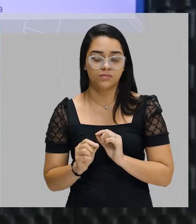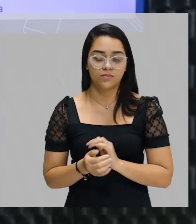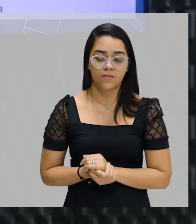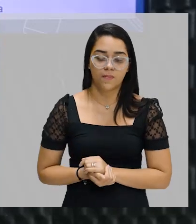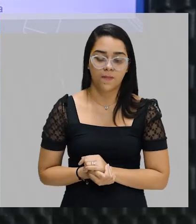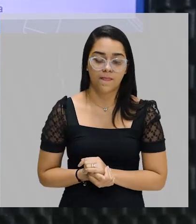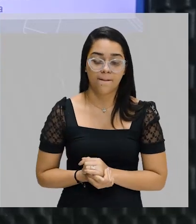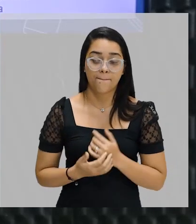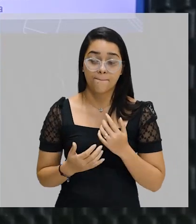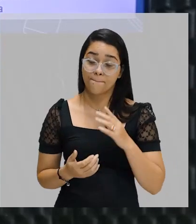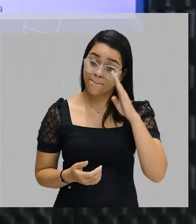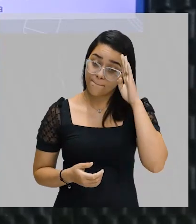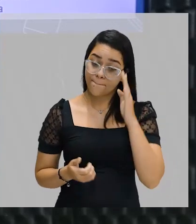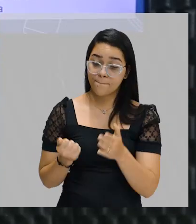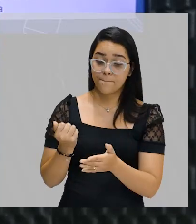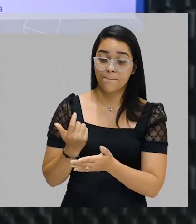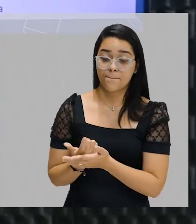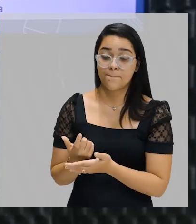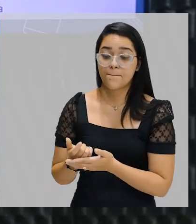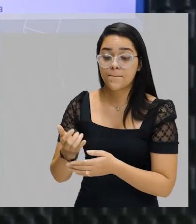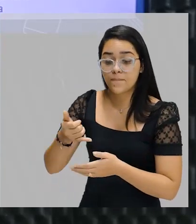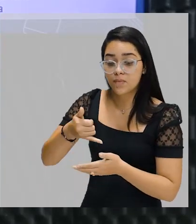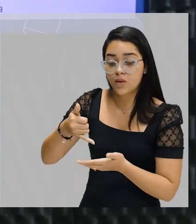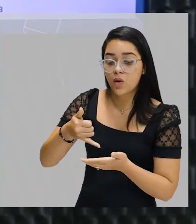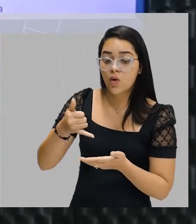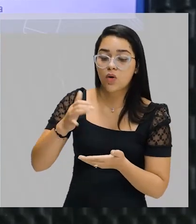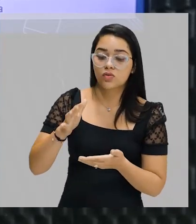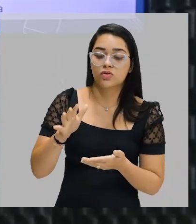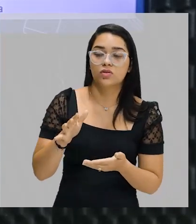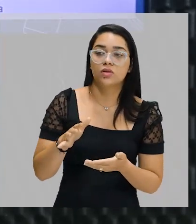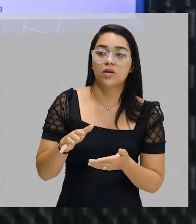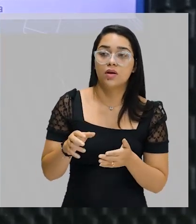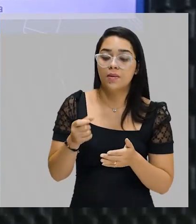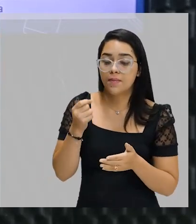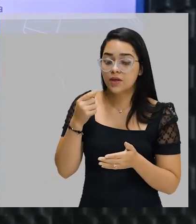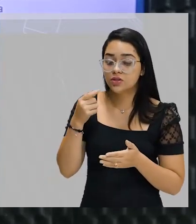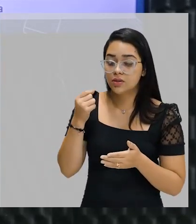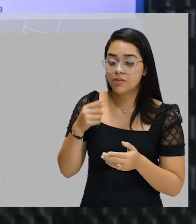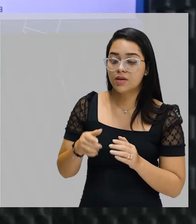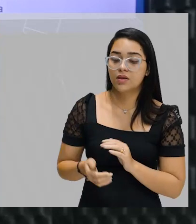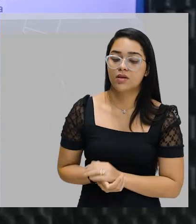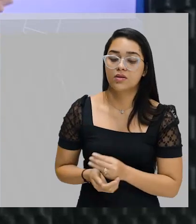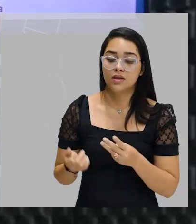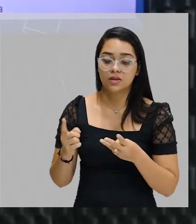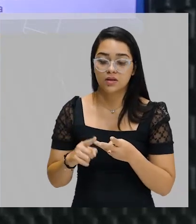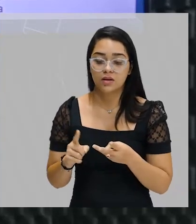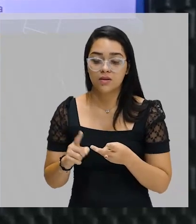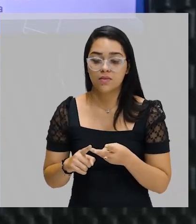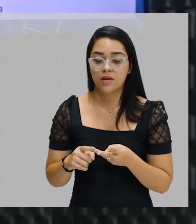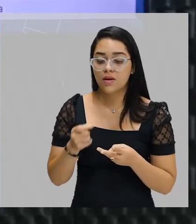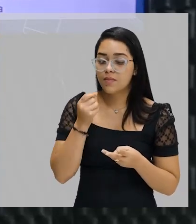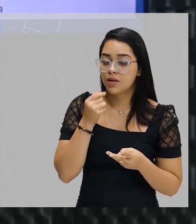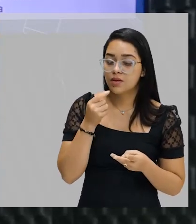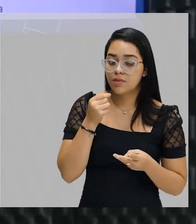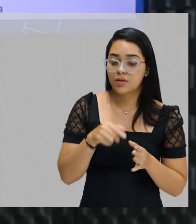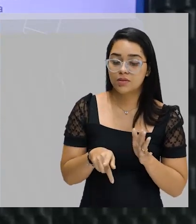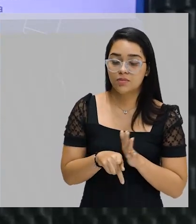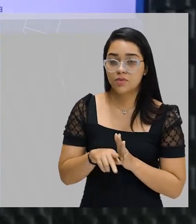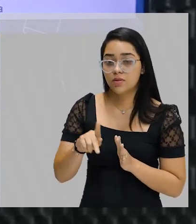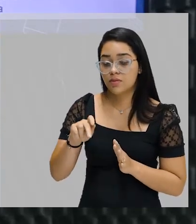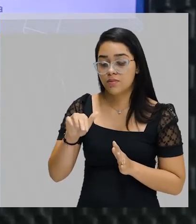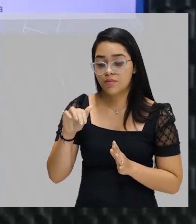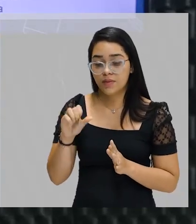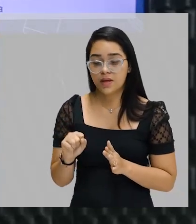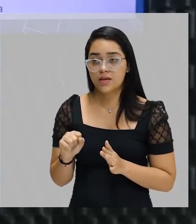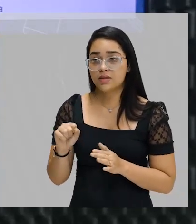Brasil compra principalmente óleos, combustíveis já refinados, tá certo? Medicamentos. E em terceiro lugar, a Alemanha, tá certo? Ali